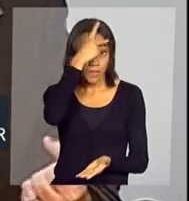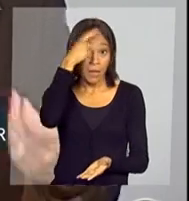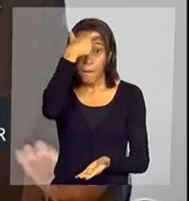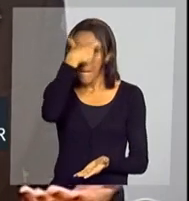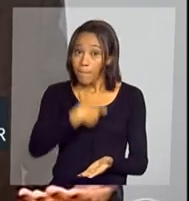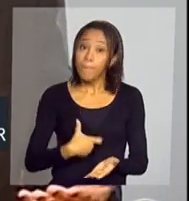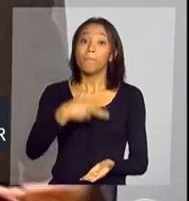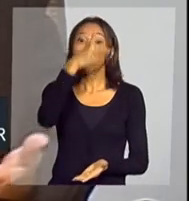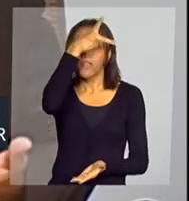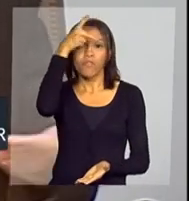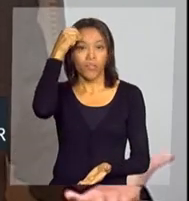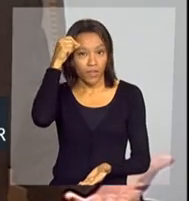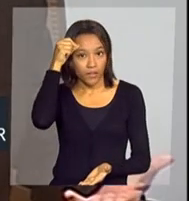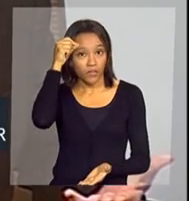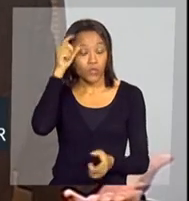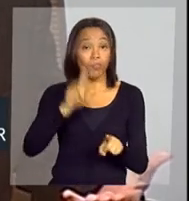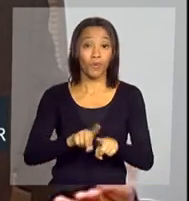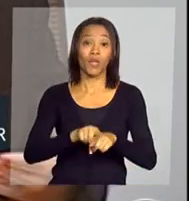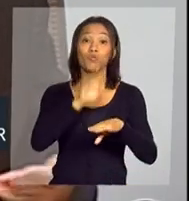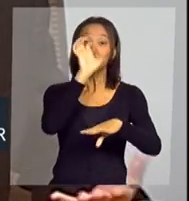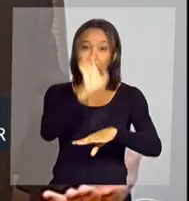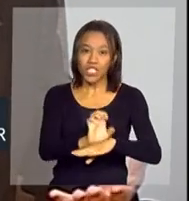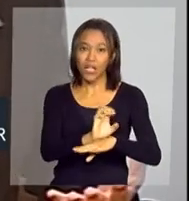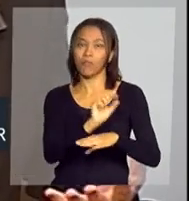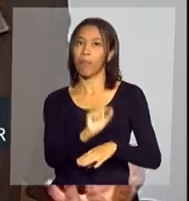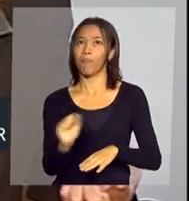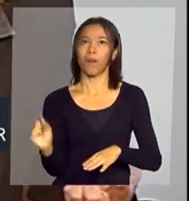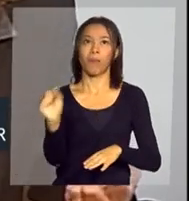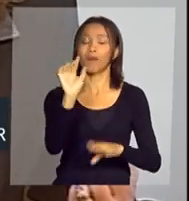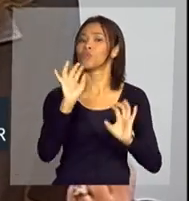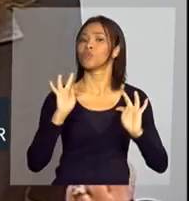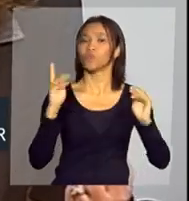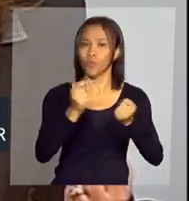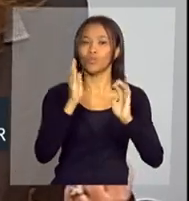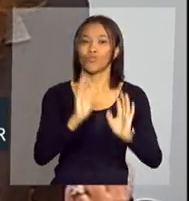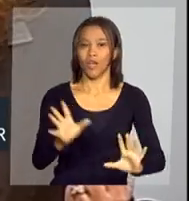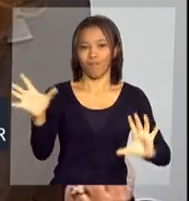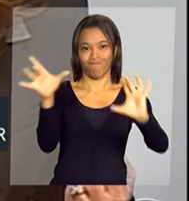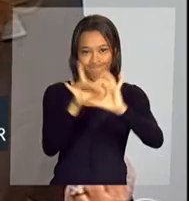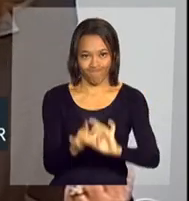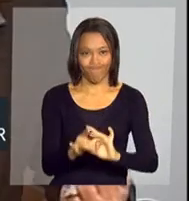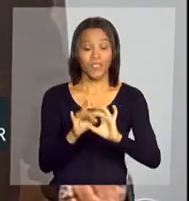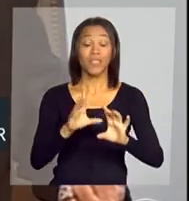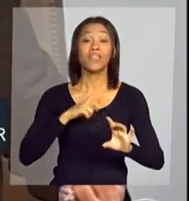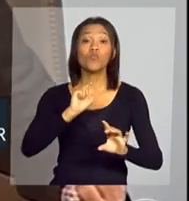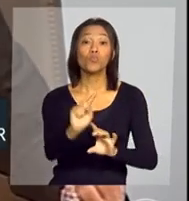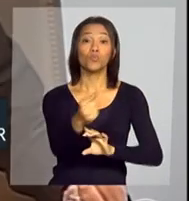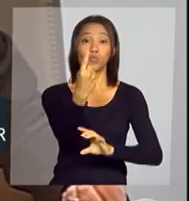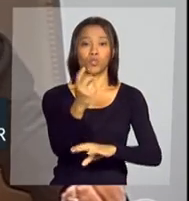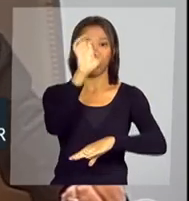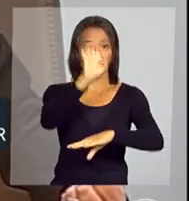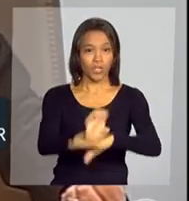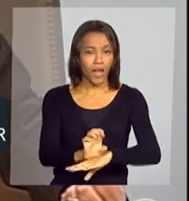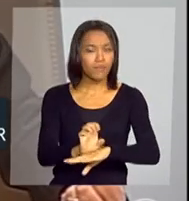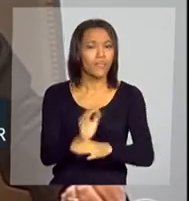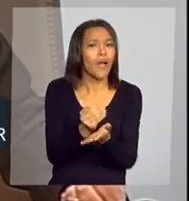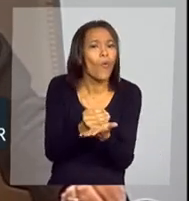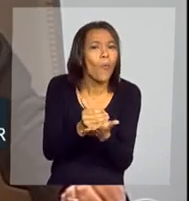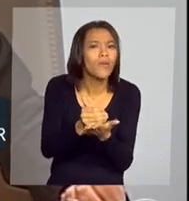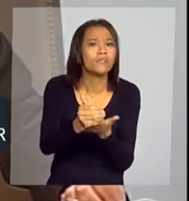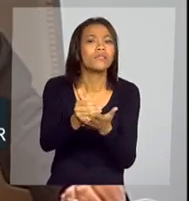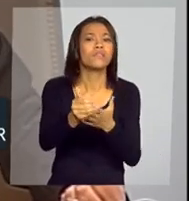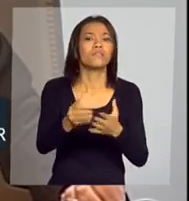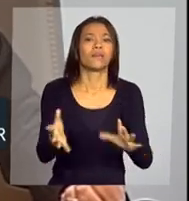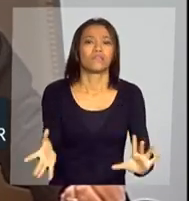eu falo dos prefeitos que os estaduais estão praticamente todos integrados não tem um único estado que está em fase de